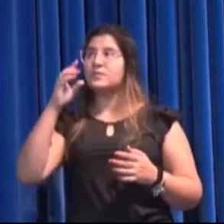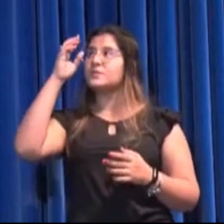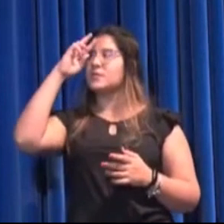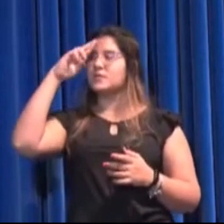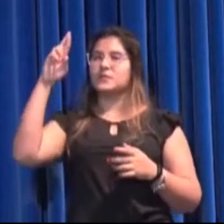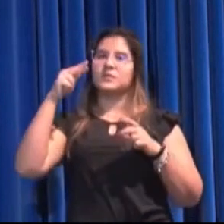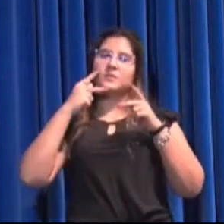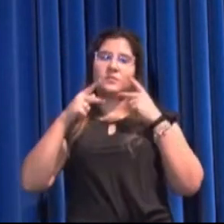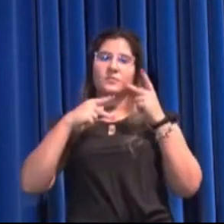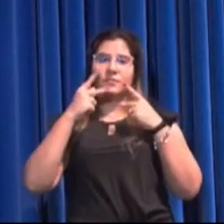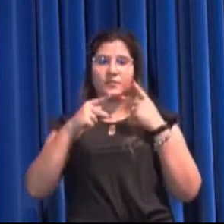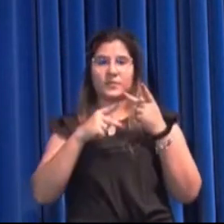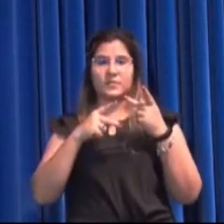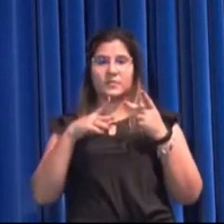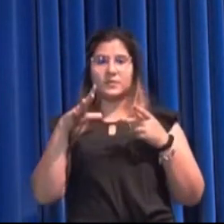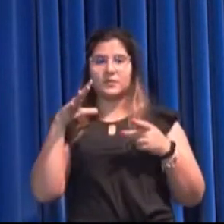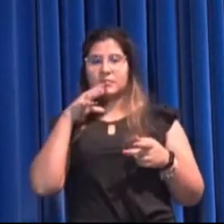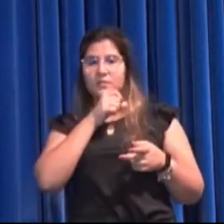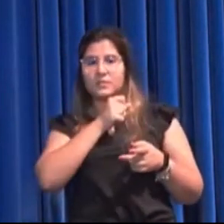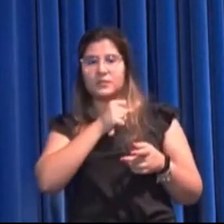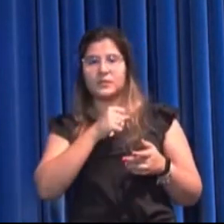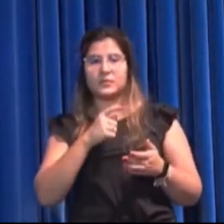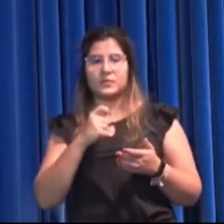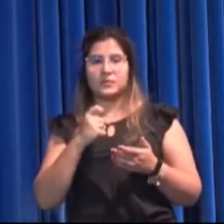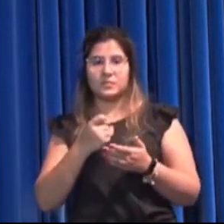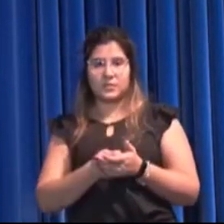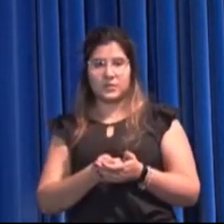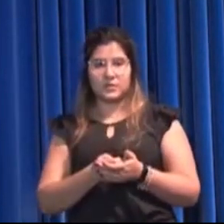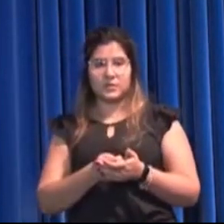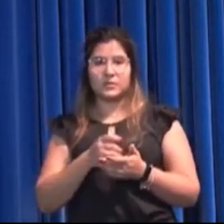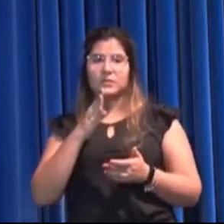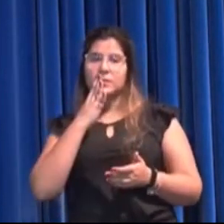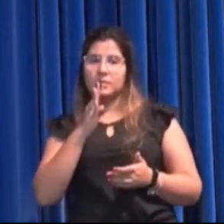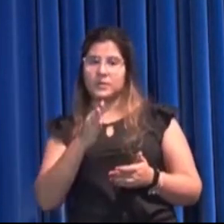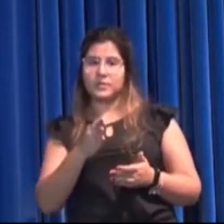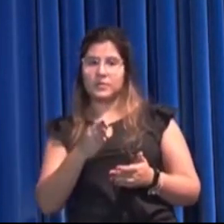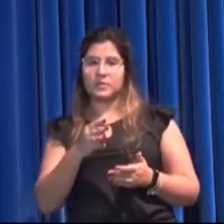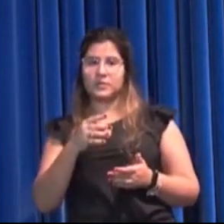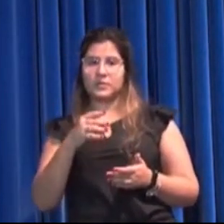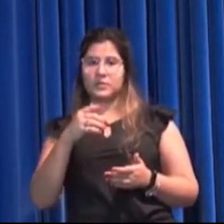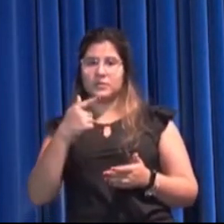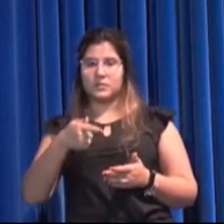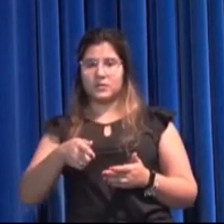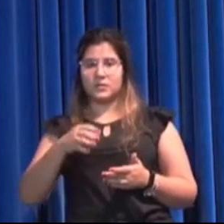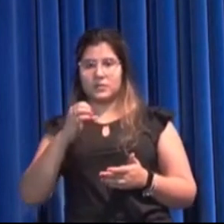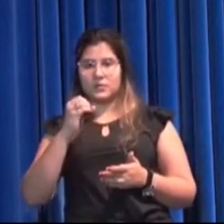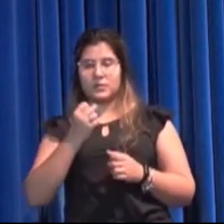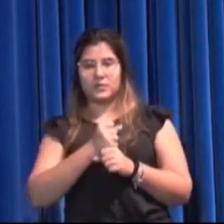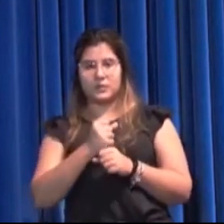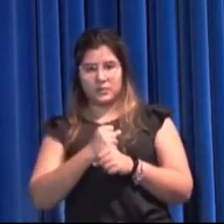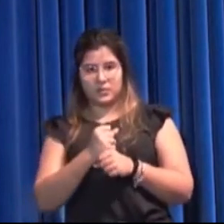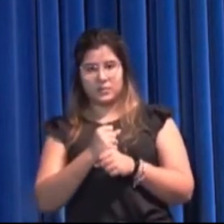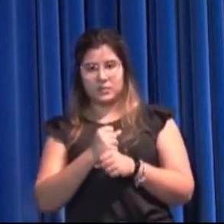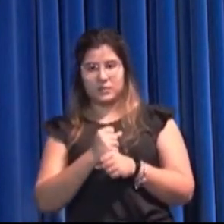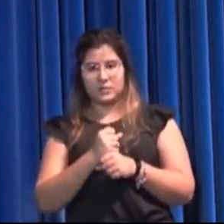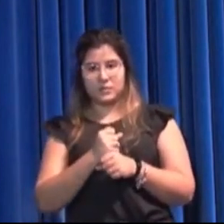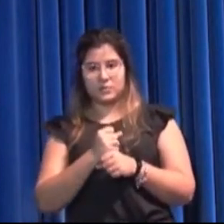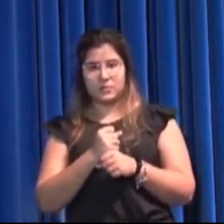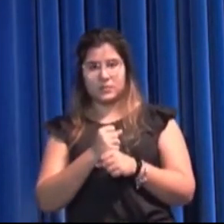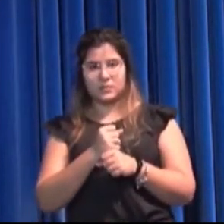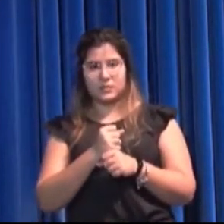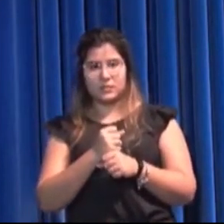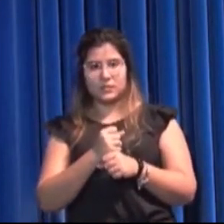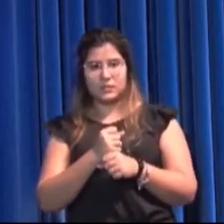Senhor: logo que se cumprirem para a Babilônia 70 anos, atentarei para vós outros e cumprirei